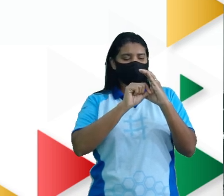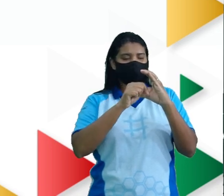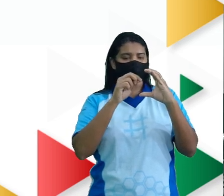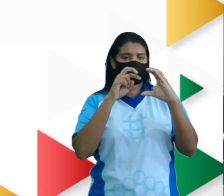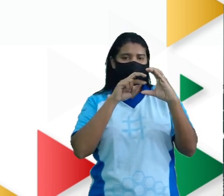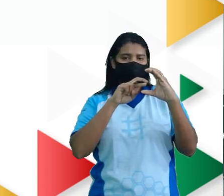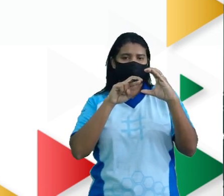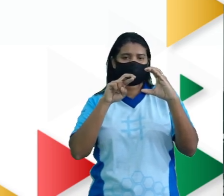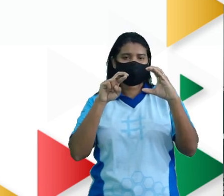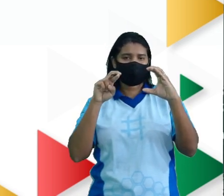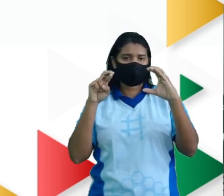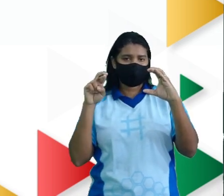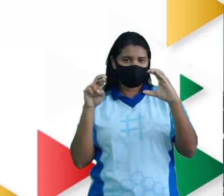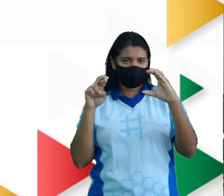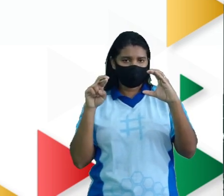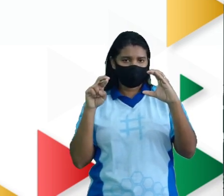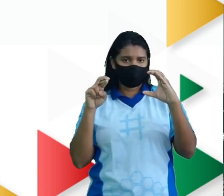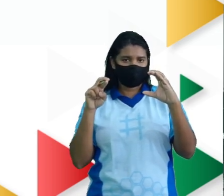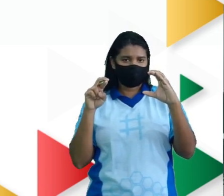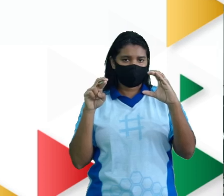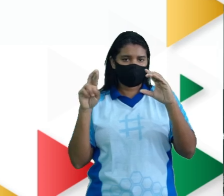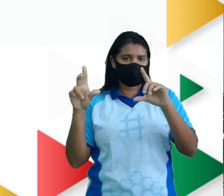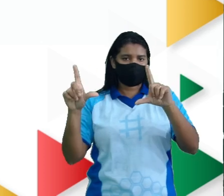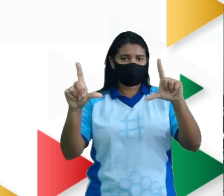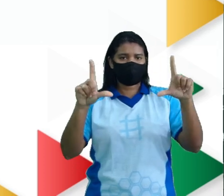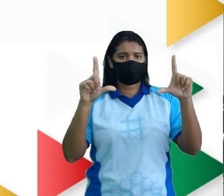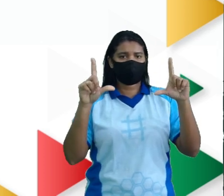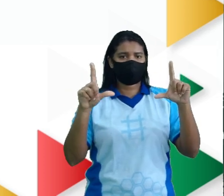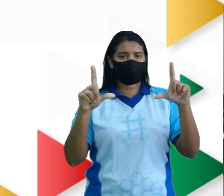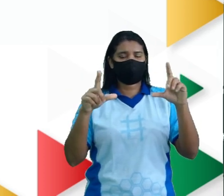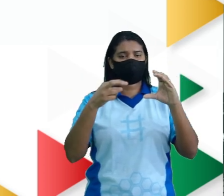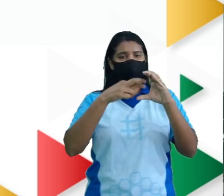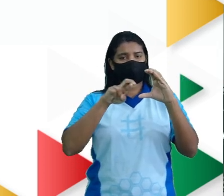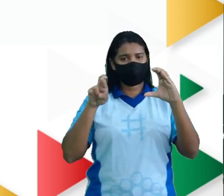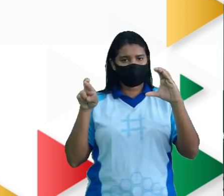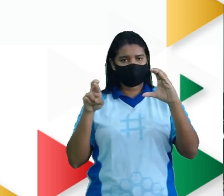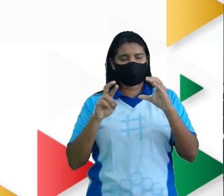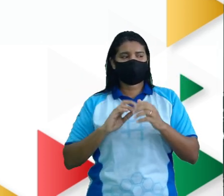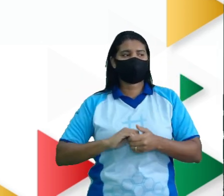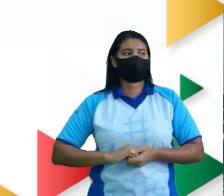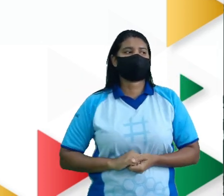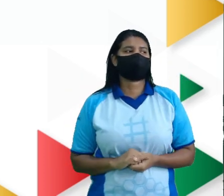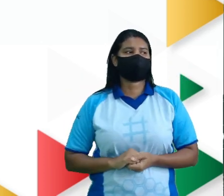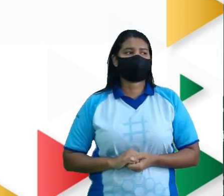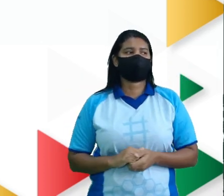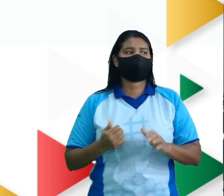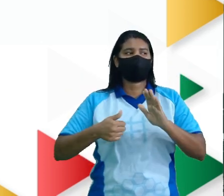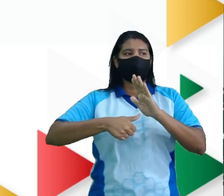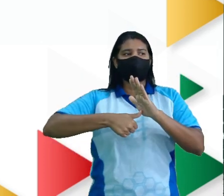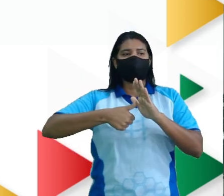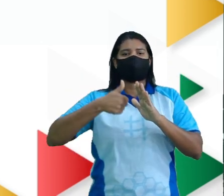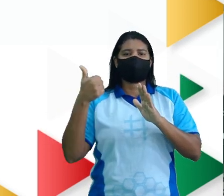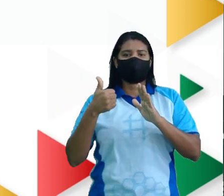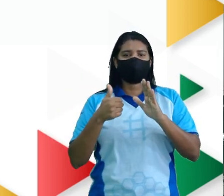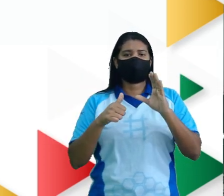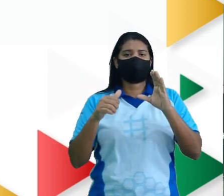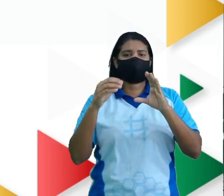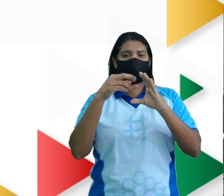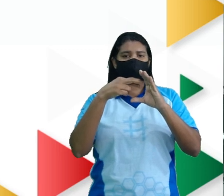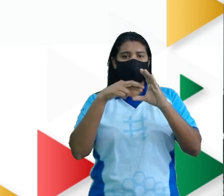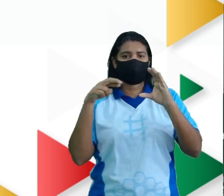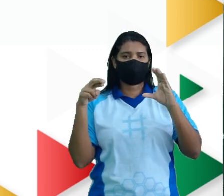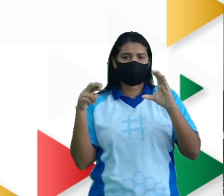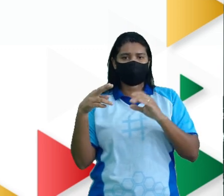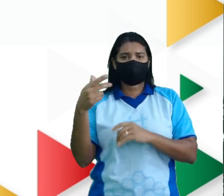fiz uma circunferência imensa no quadro a partir desse raio. Você está vendo aí, né? Então, o primeiro passo foi copiar essa medida,